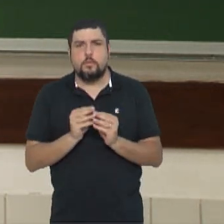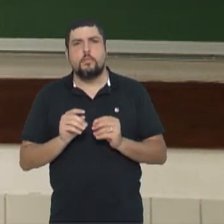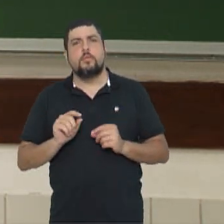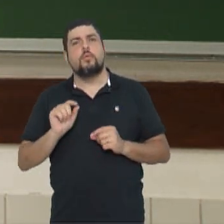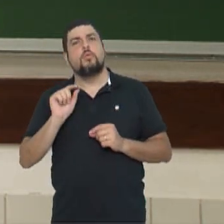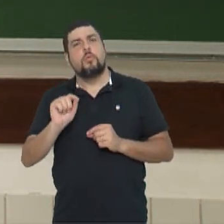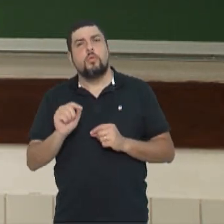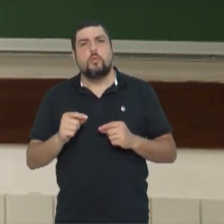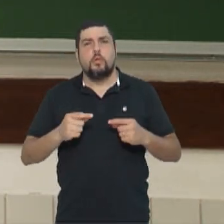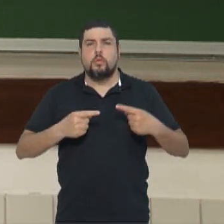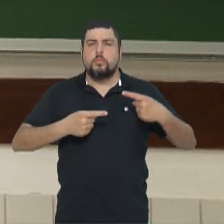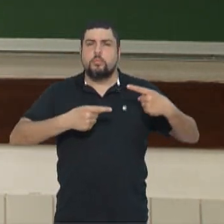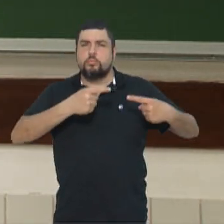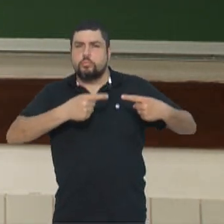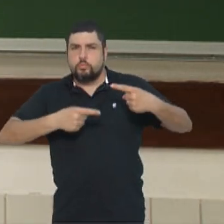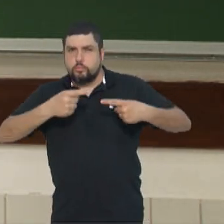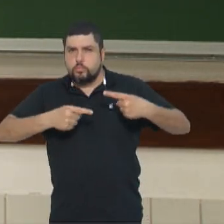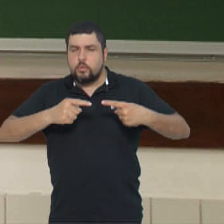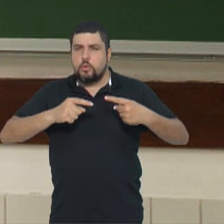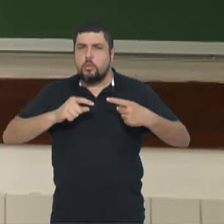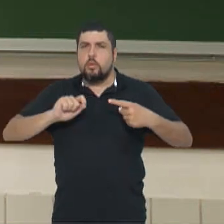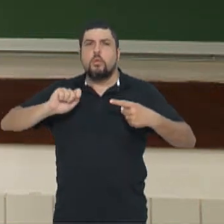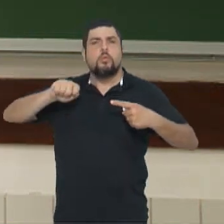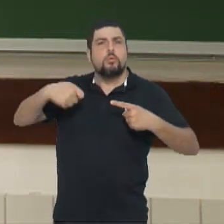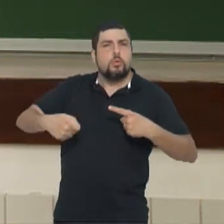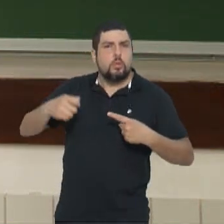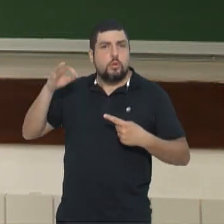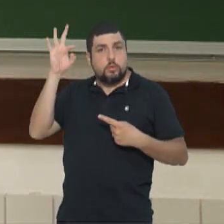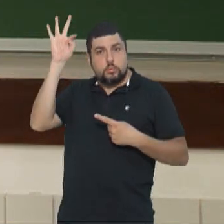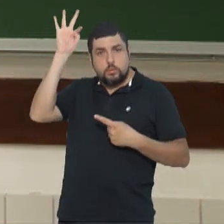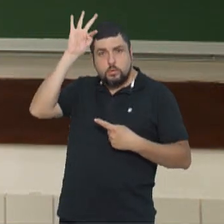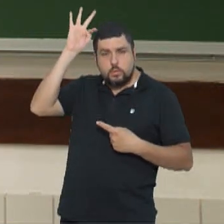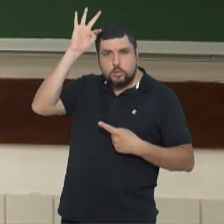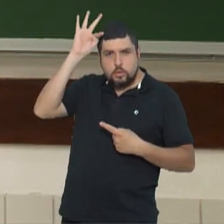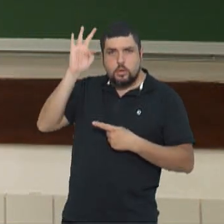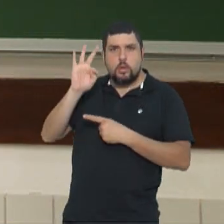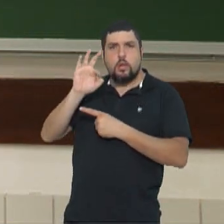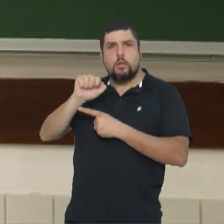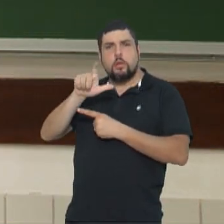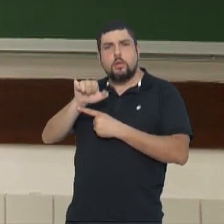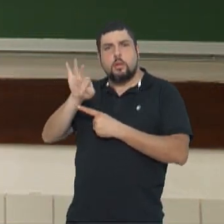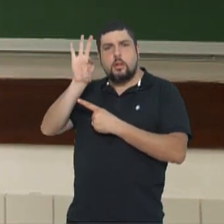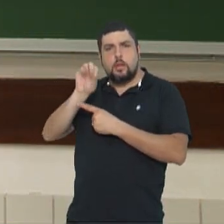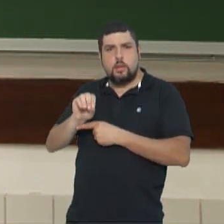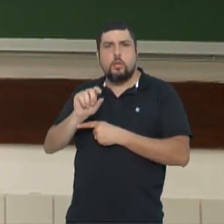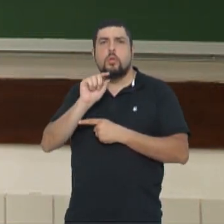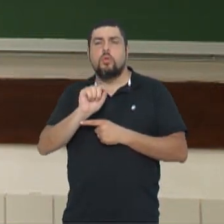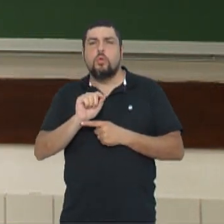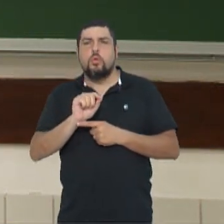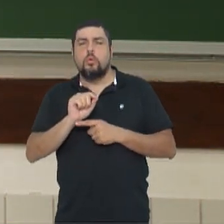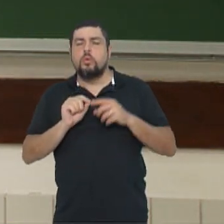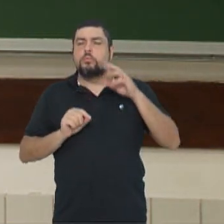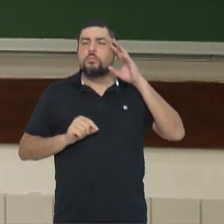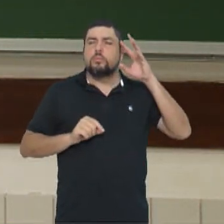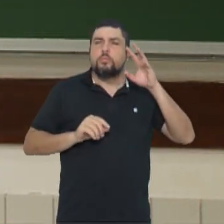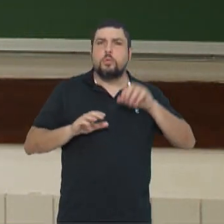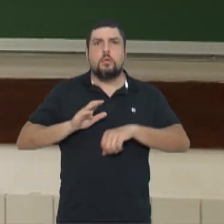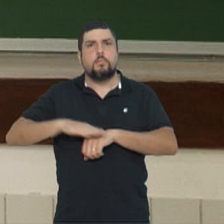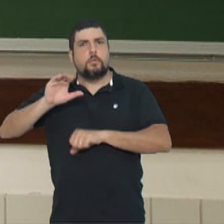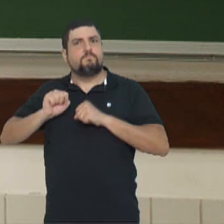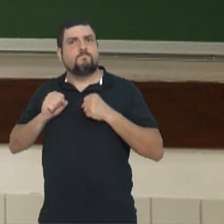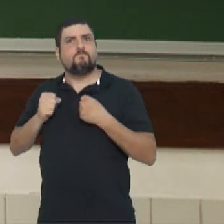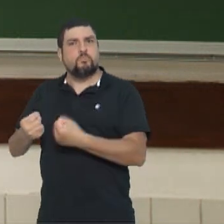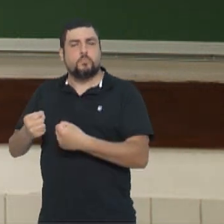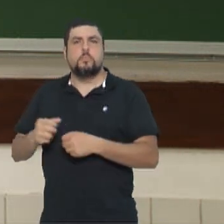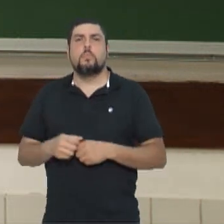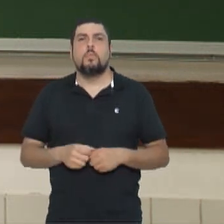sobre talento e a gente viu que o talento é muito importante pensando na inspiração e na transpiração. Produção de